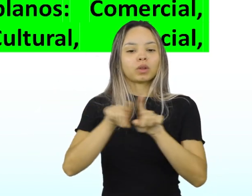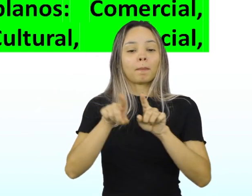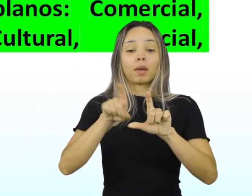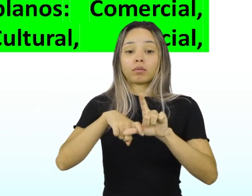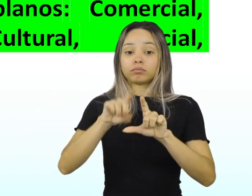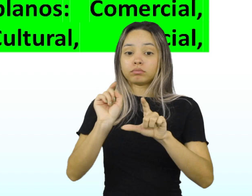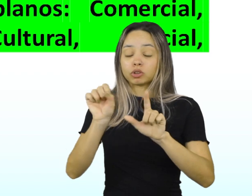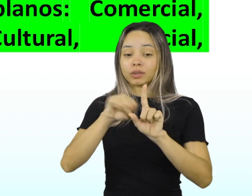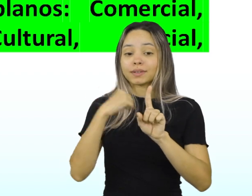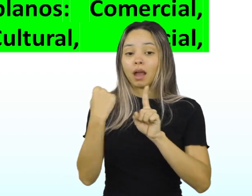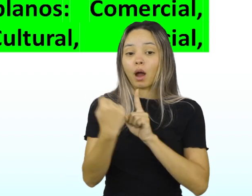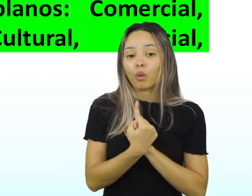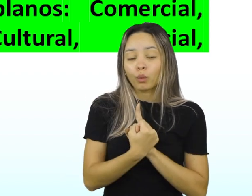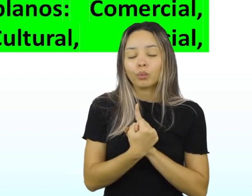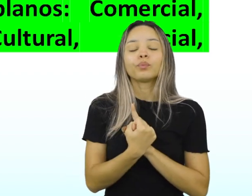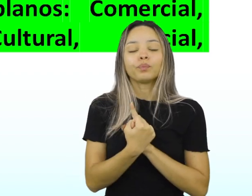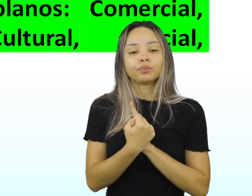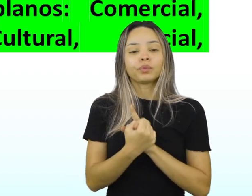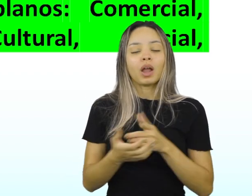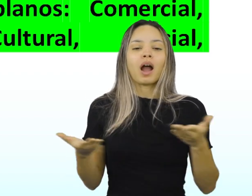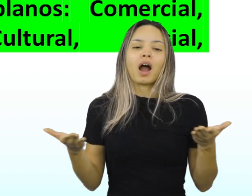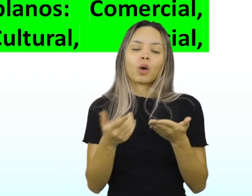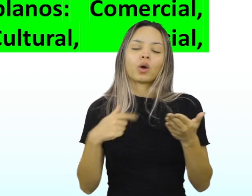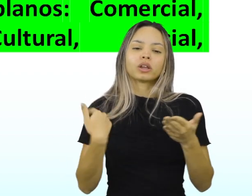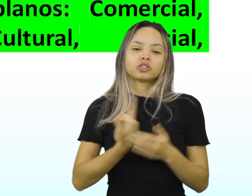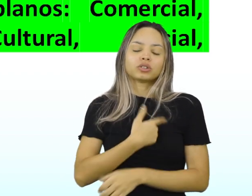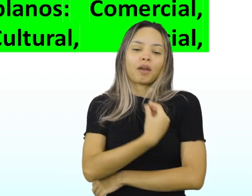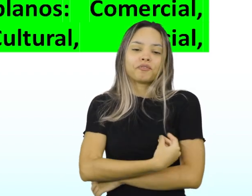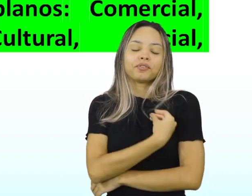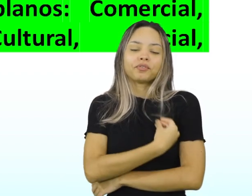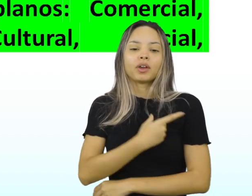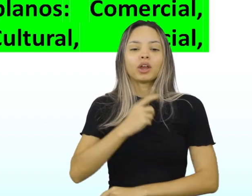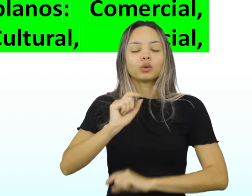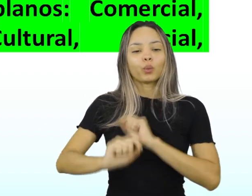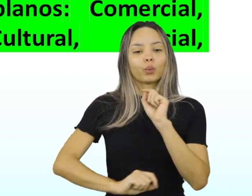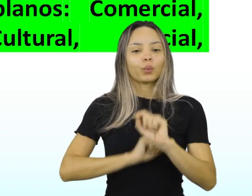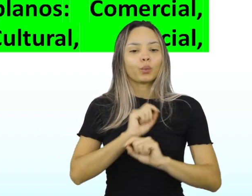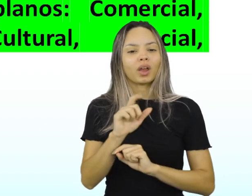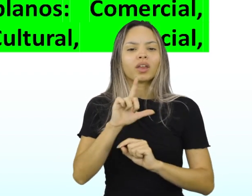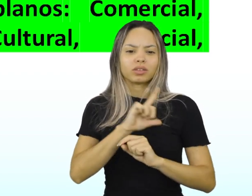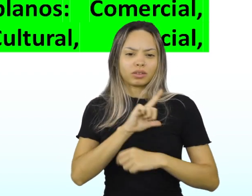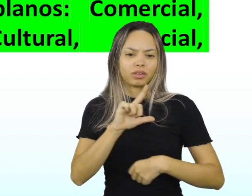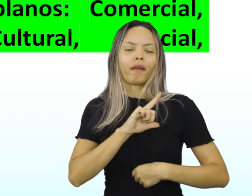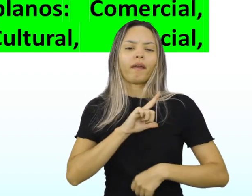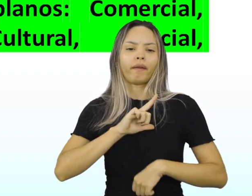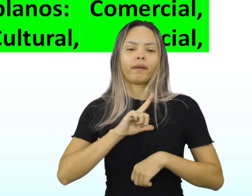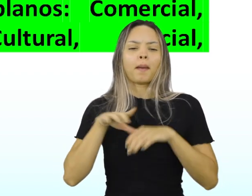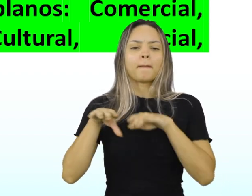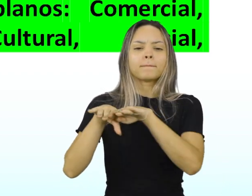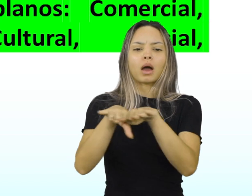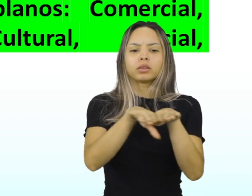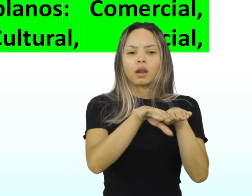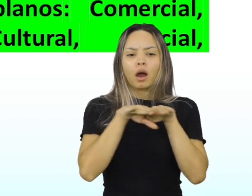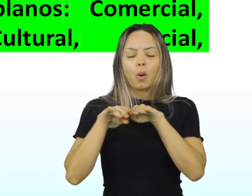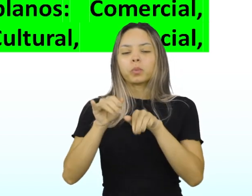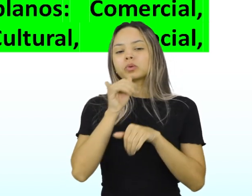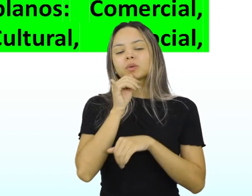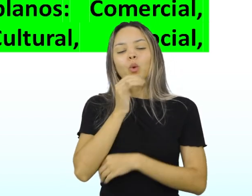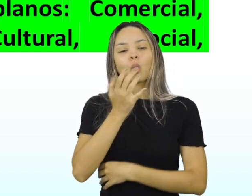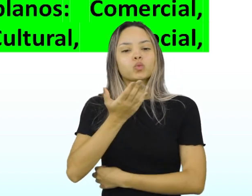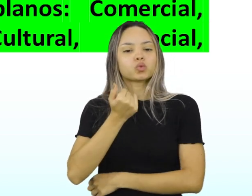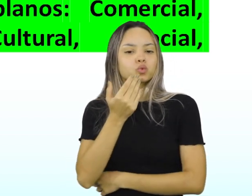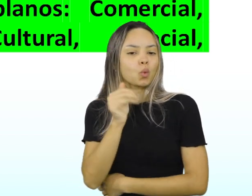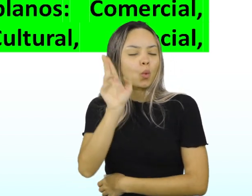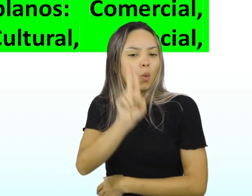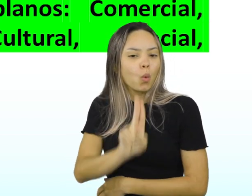também, interdependência social. Nós estamos meio que vivendo a partir de uma mesma ideologia, a ideologia do consumo,